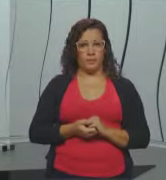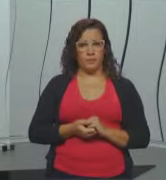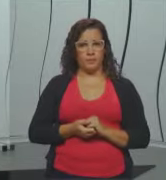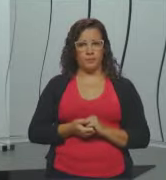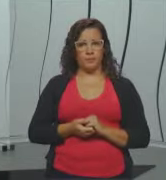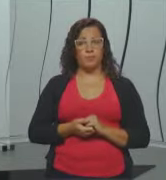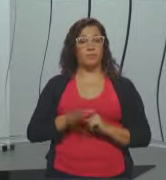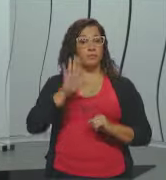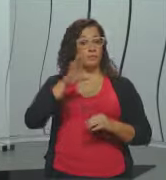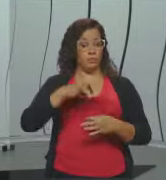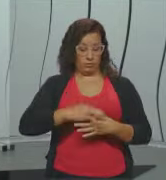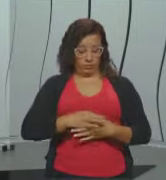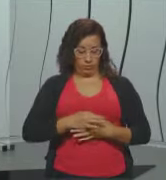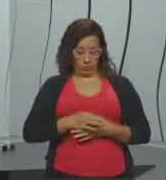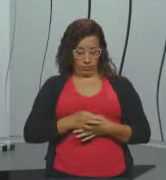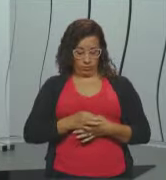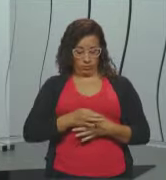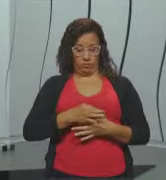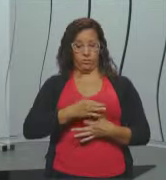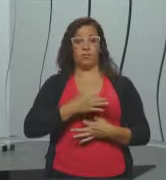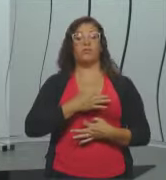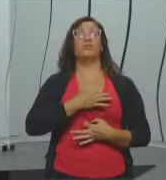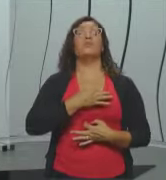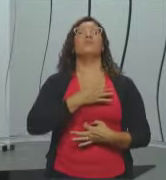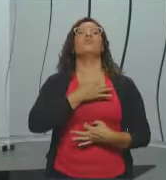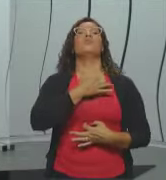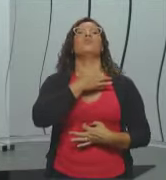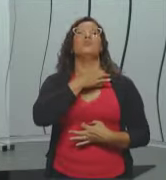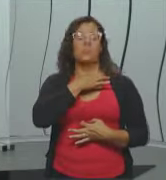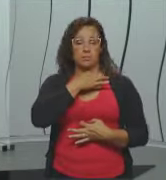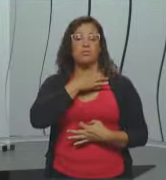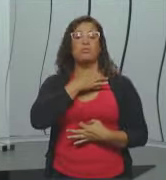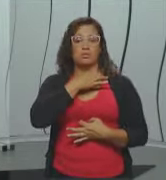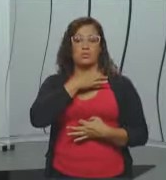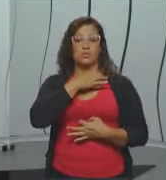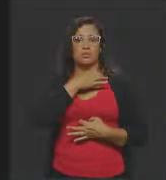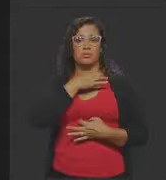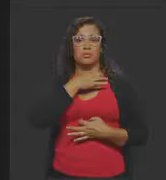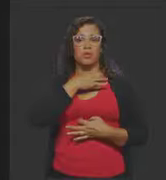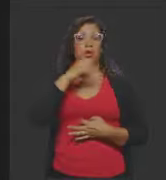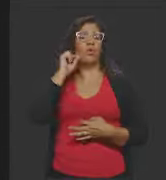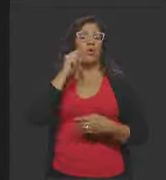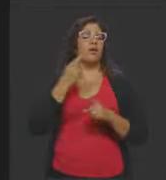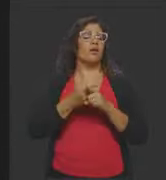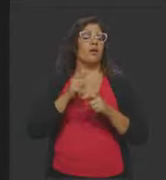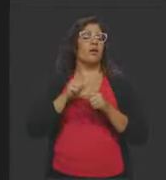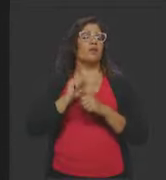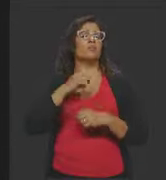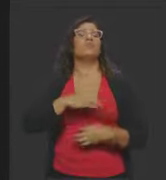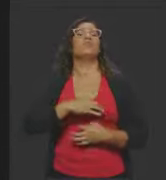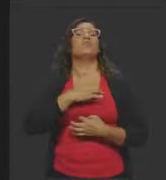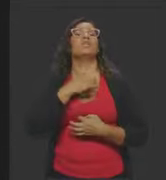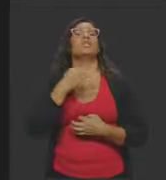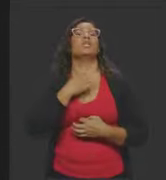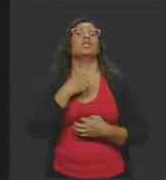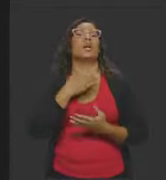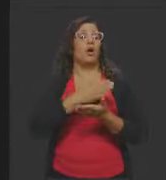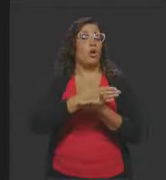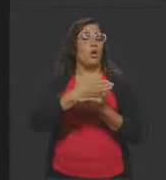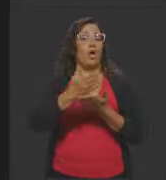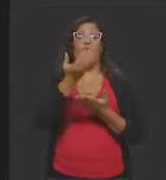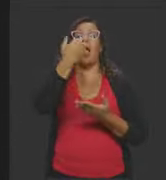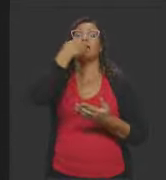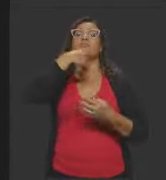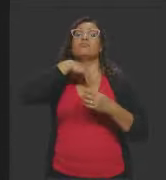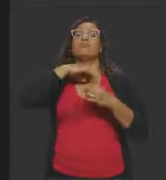E o esôfago também vai ser um tubo de comunicação. Ele faz a comunicação entre a faringe e